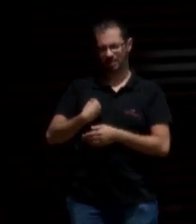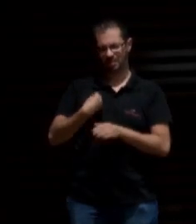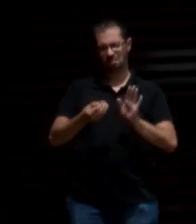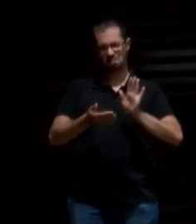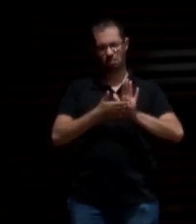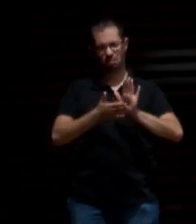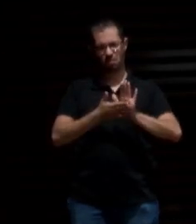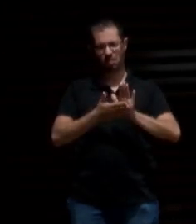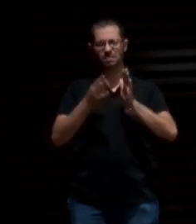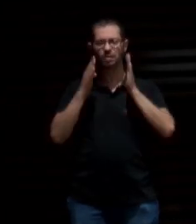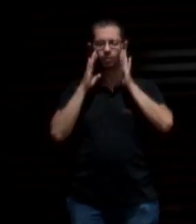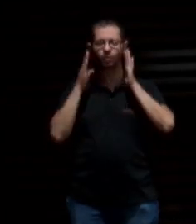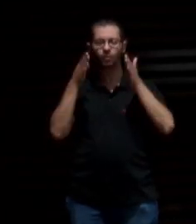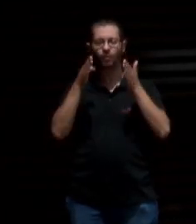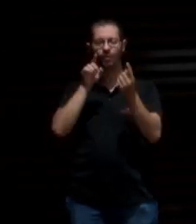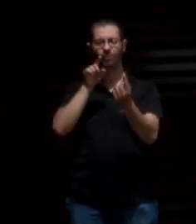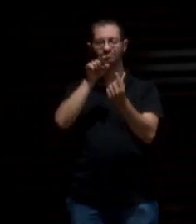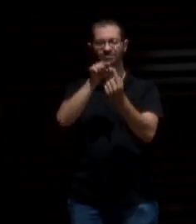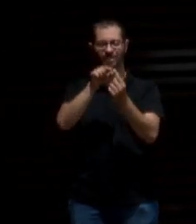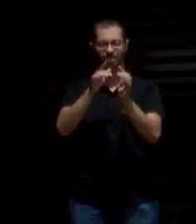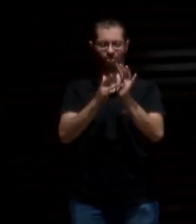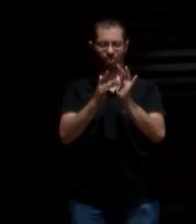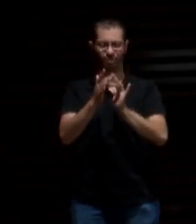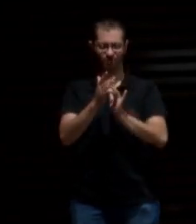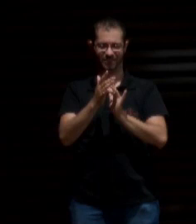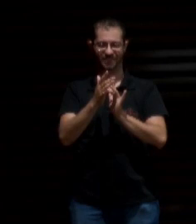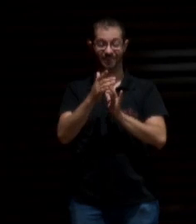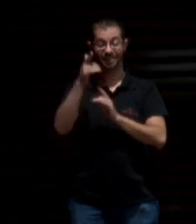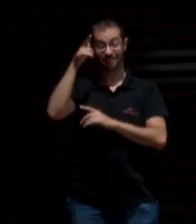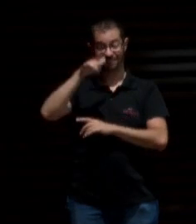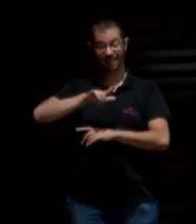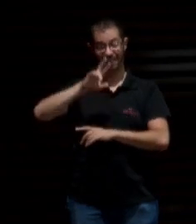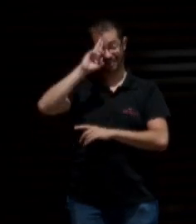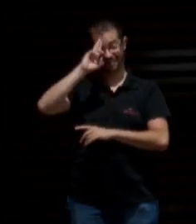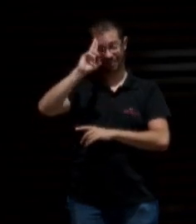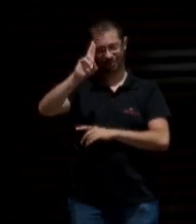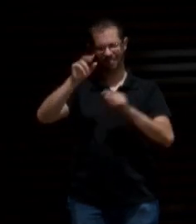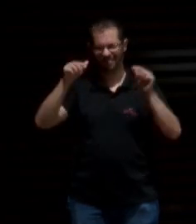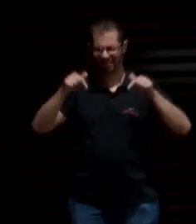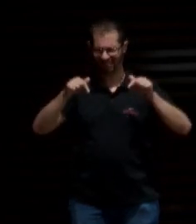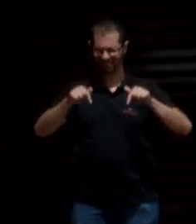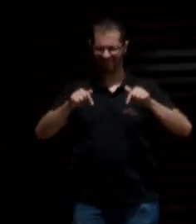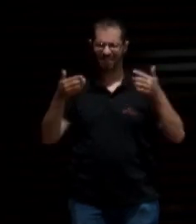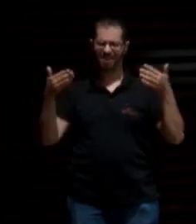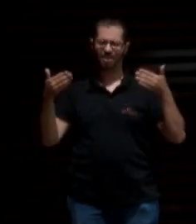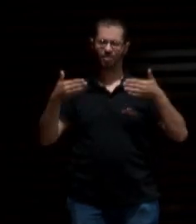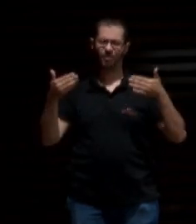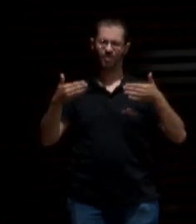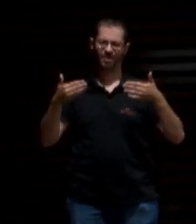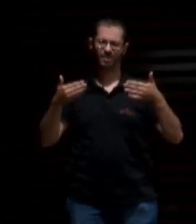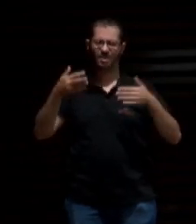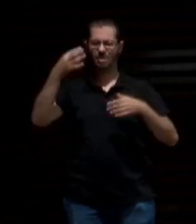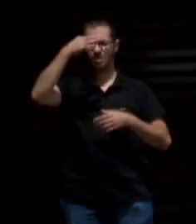Jesus, o autor e consumador da nossa fé. Vem, Senhor, sobre essa assembleia agora, com uma porção dobrada